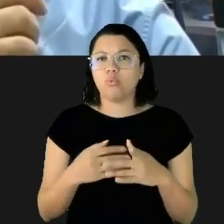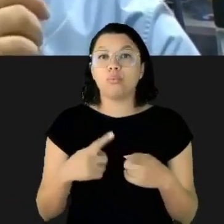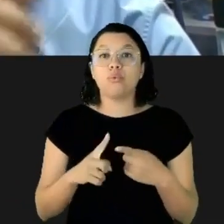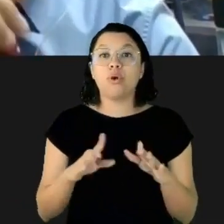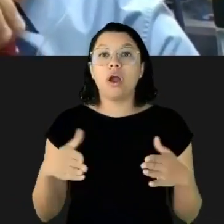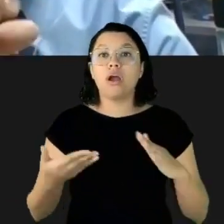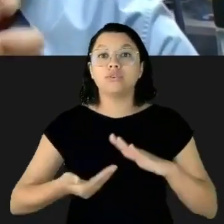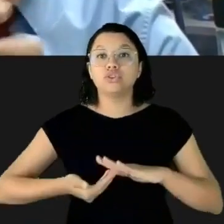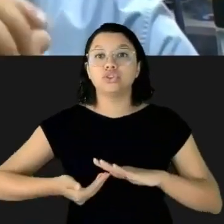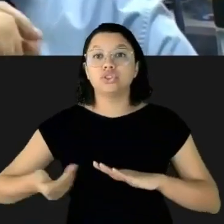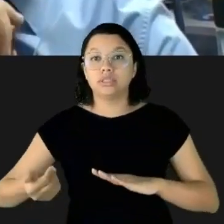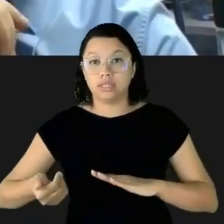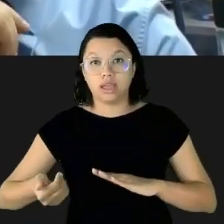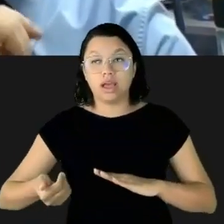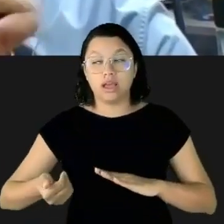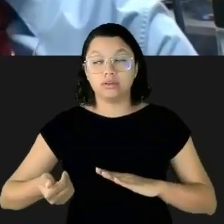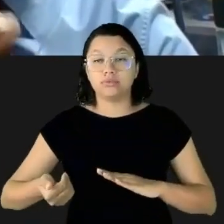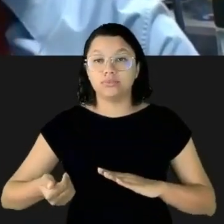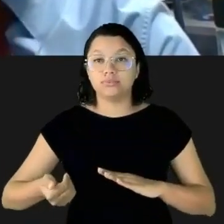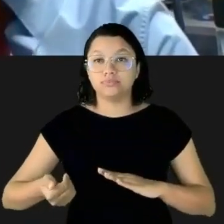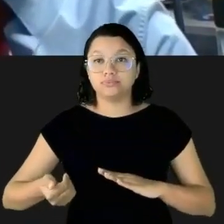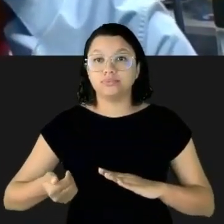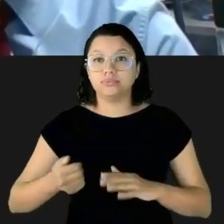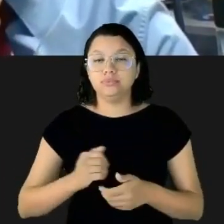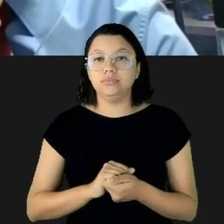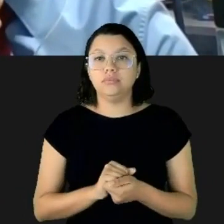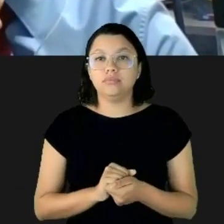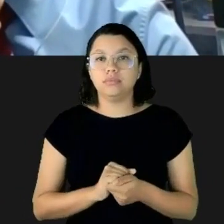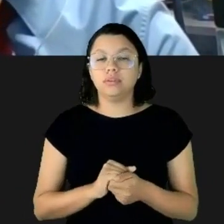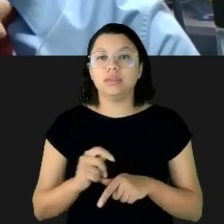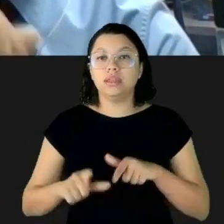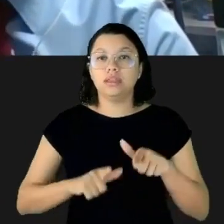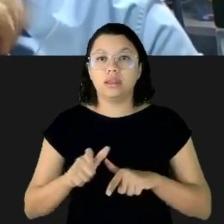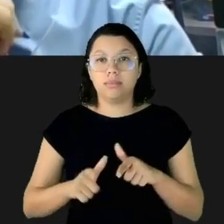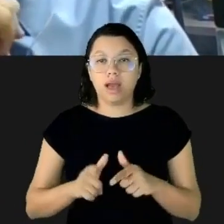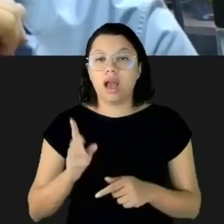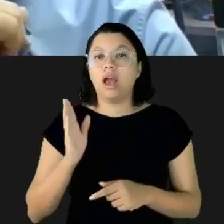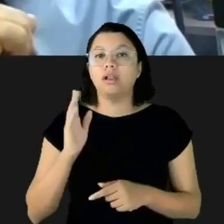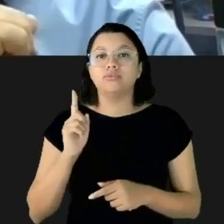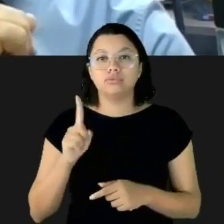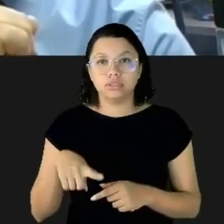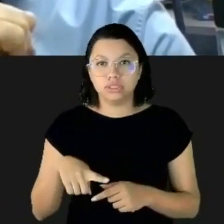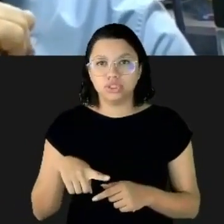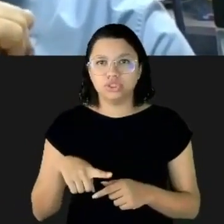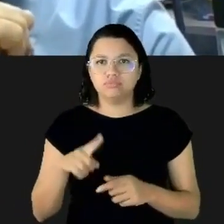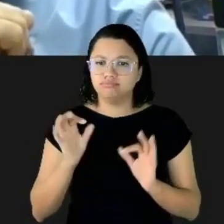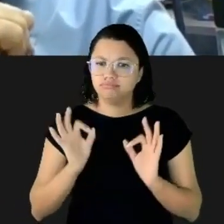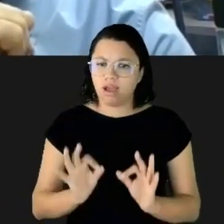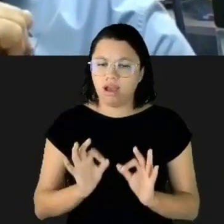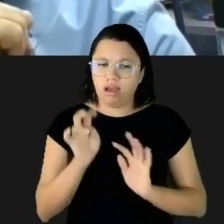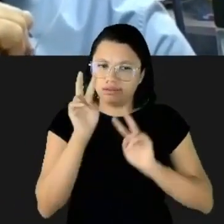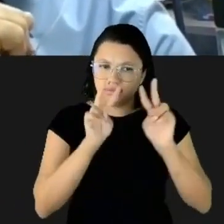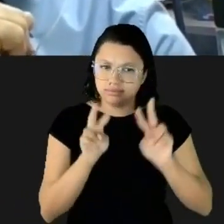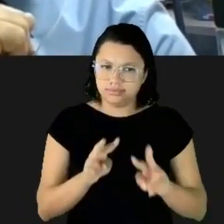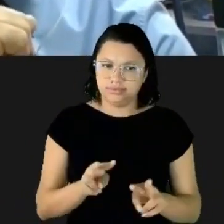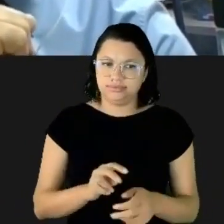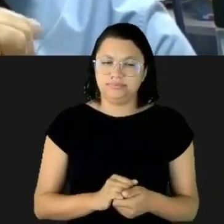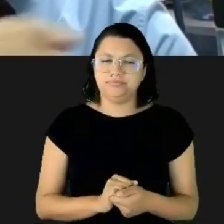o processo for tirado ali do escaninho eletrônico daquela tarefa para que ele já seja efetivamente analisado